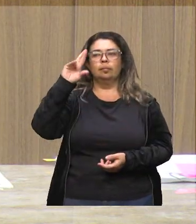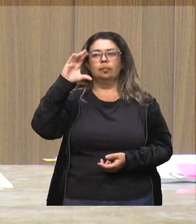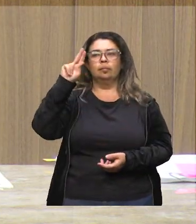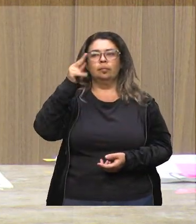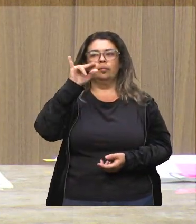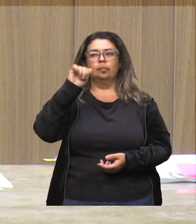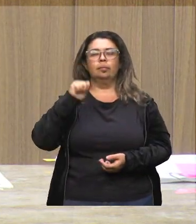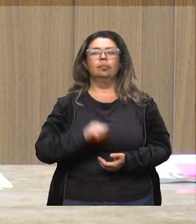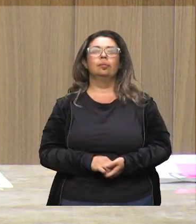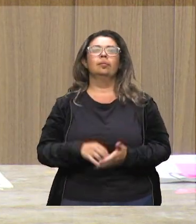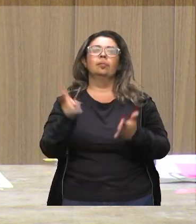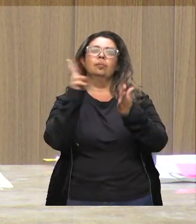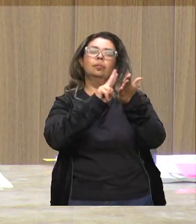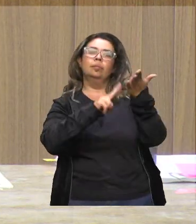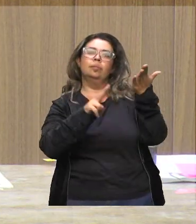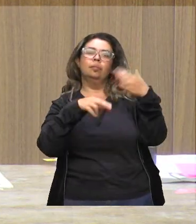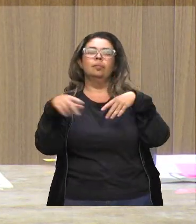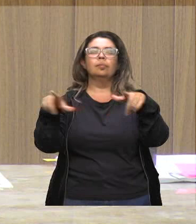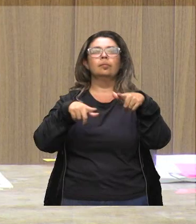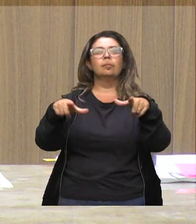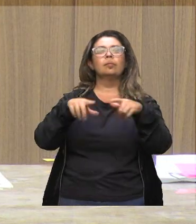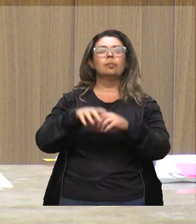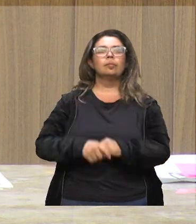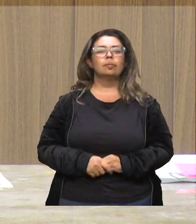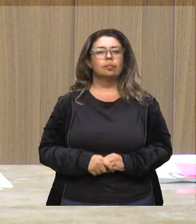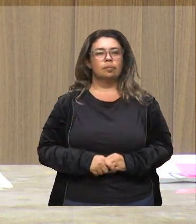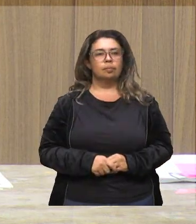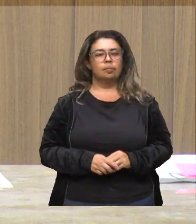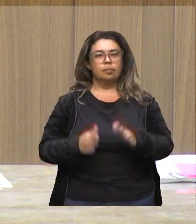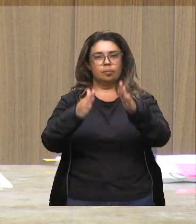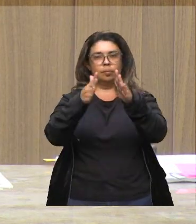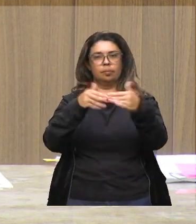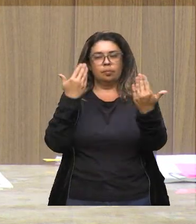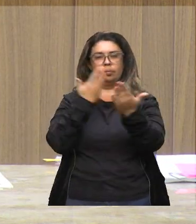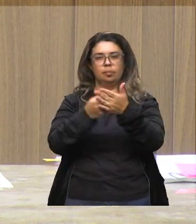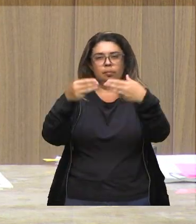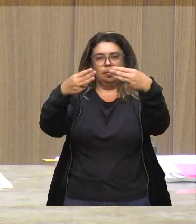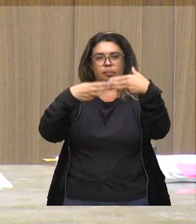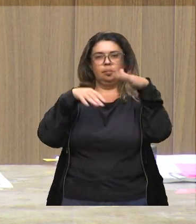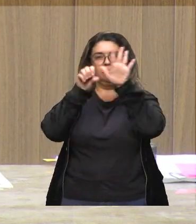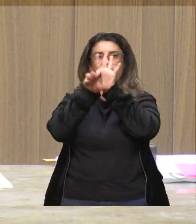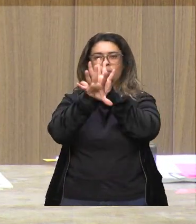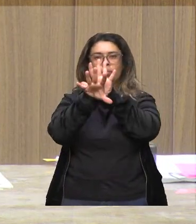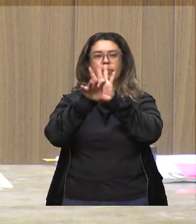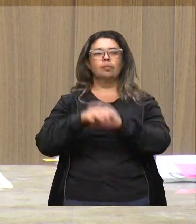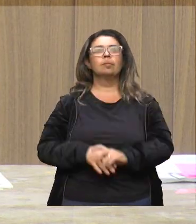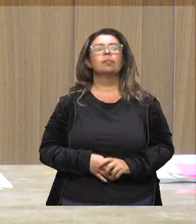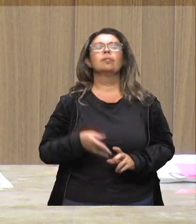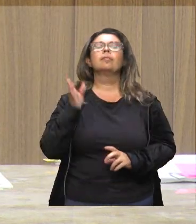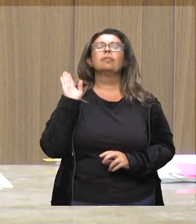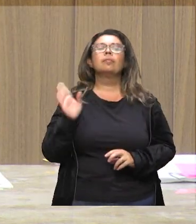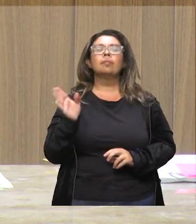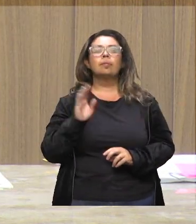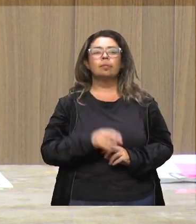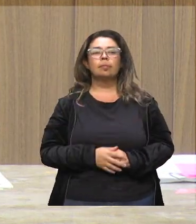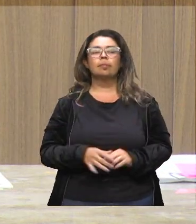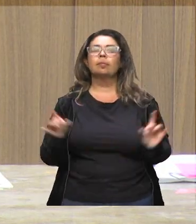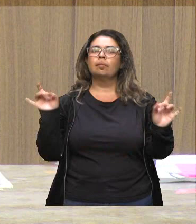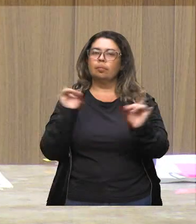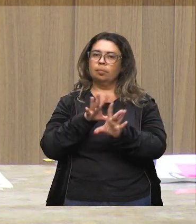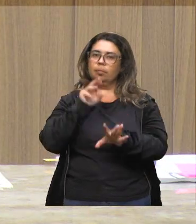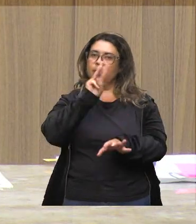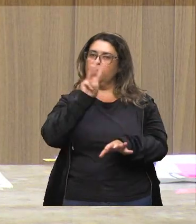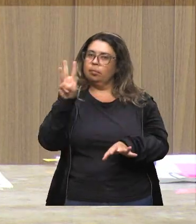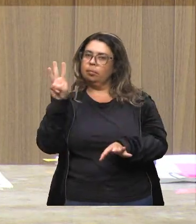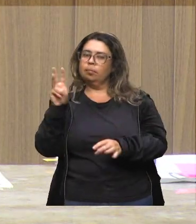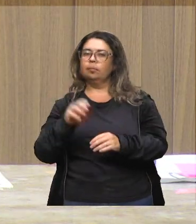Sirkia, a leitura da matéria do expediente. Os requerimentos, moções e indicações estão disponíveis no site